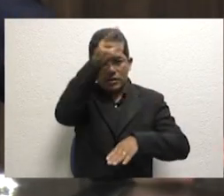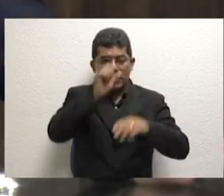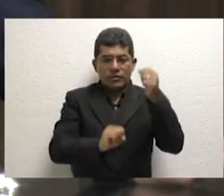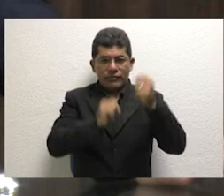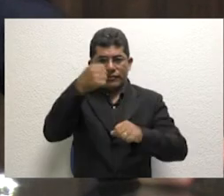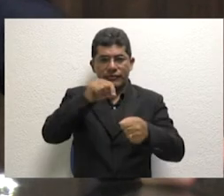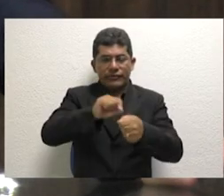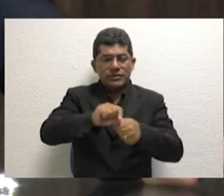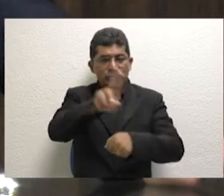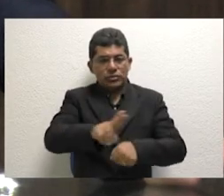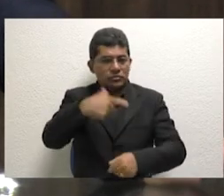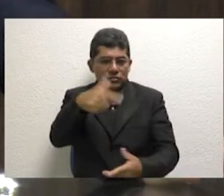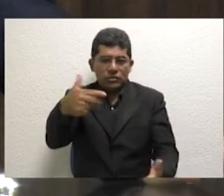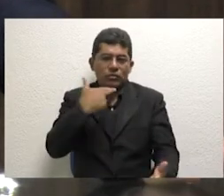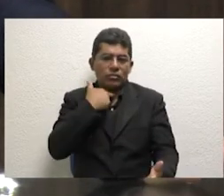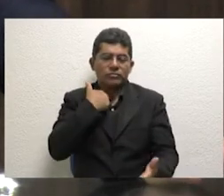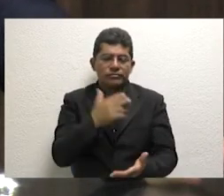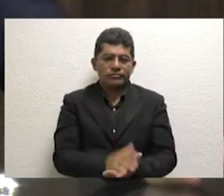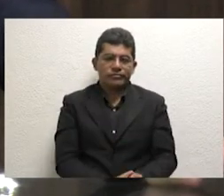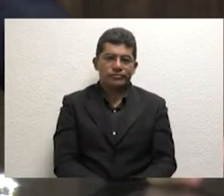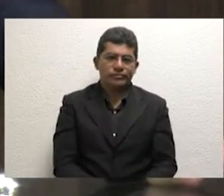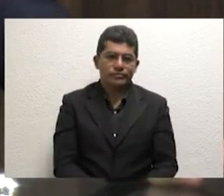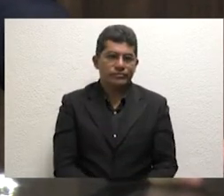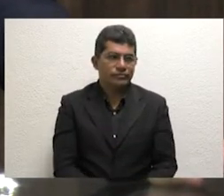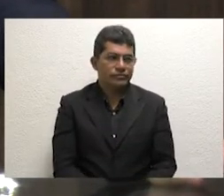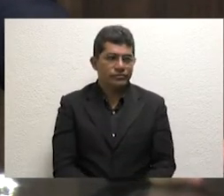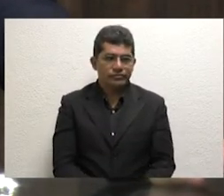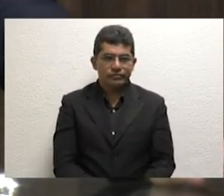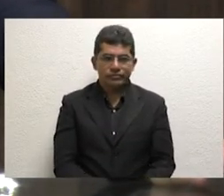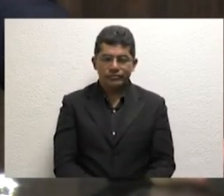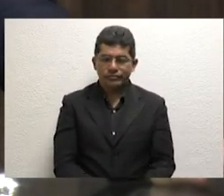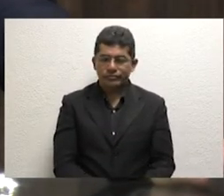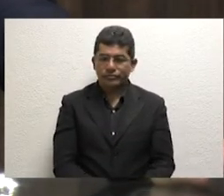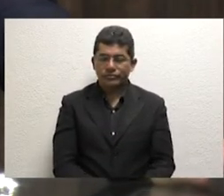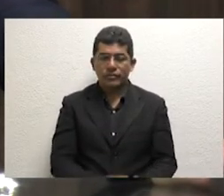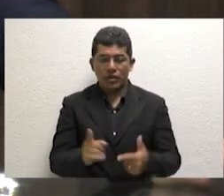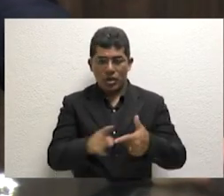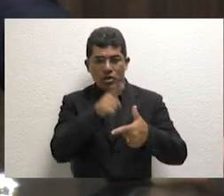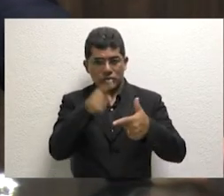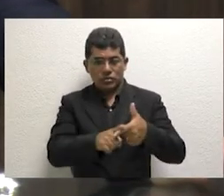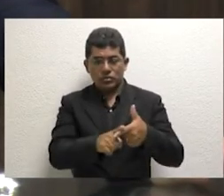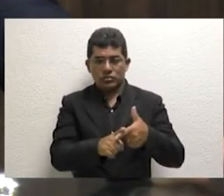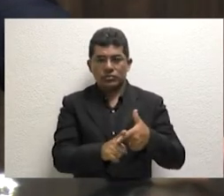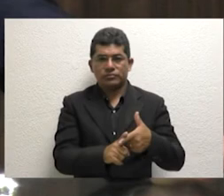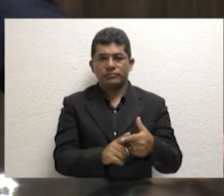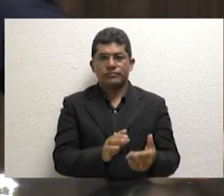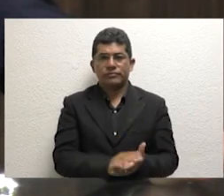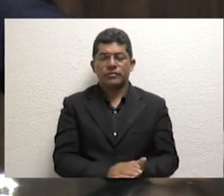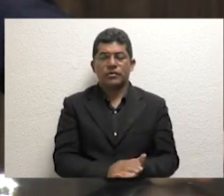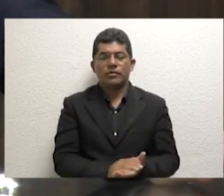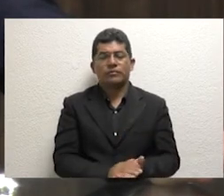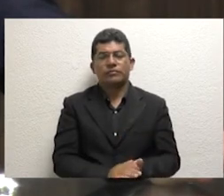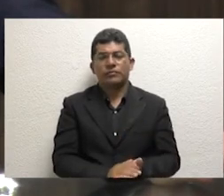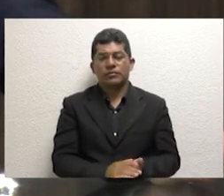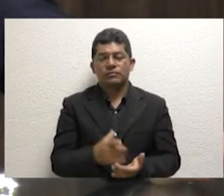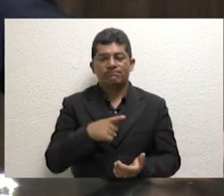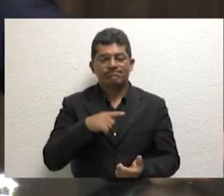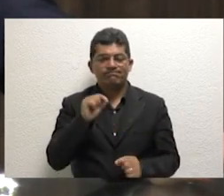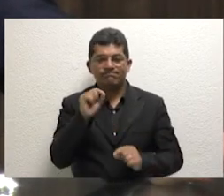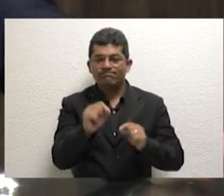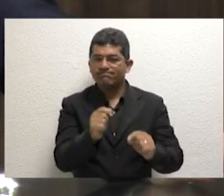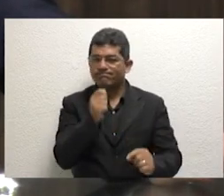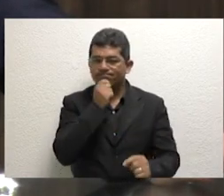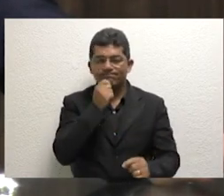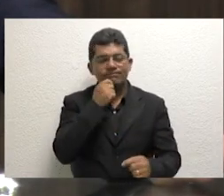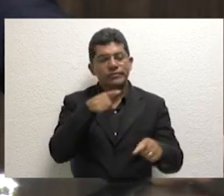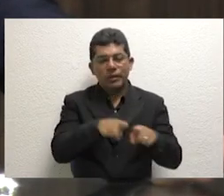desfetilizantes o segundo é o nióbio que pelas mesmas razões a gente não